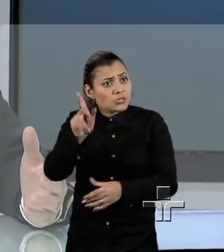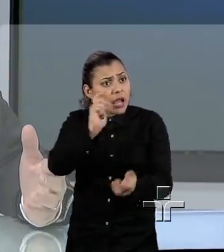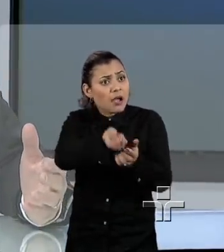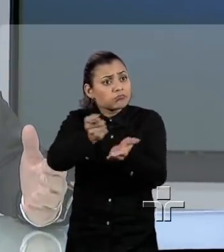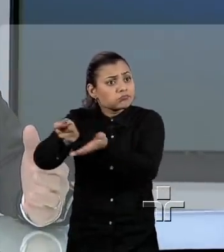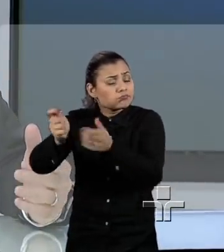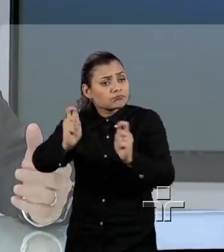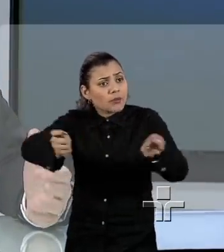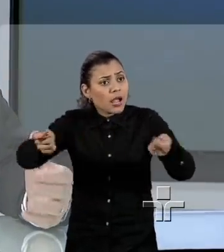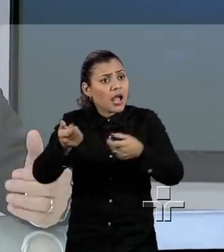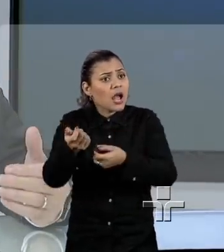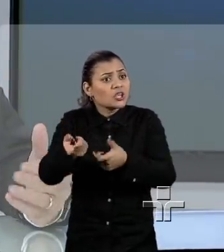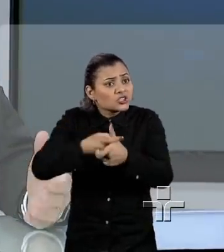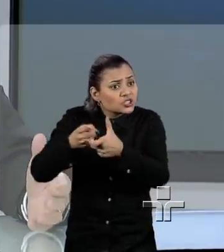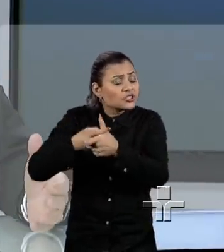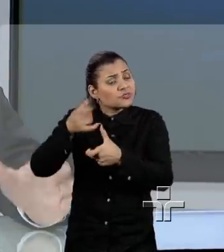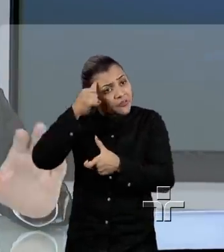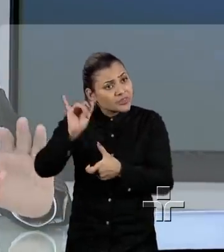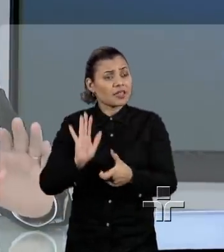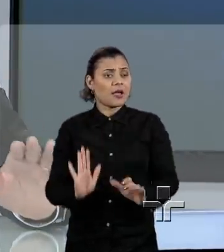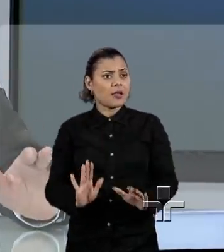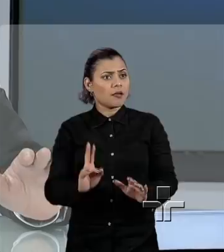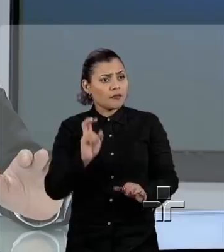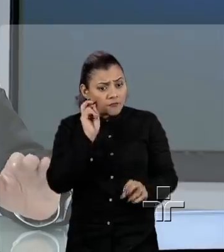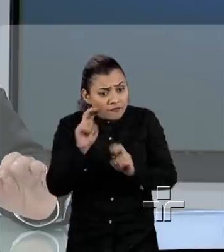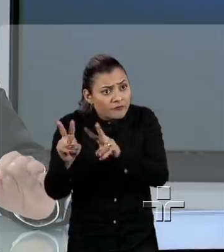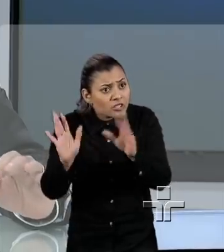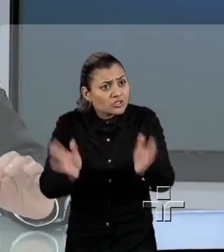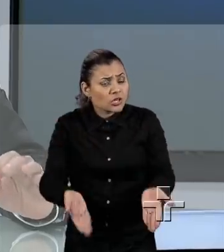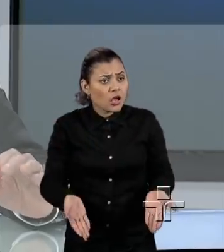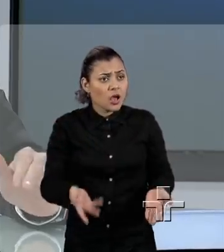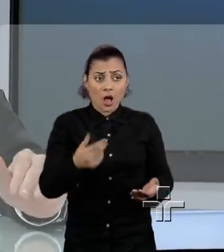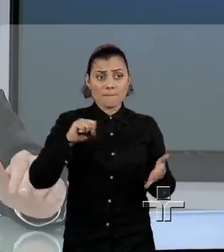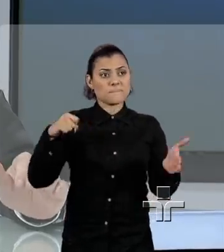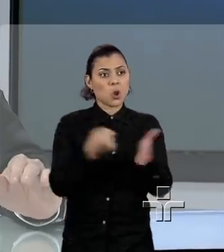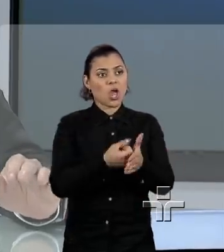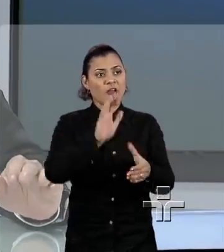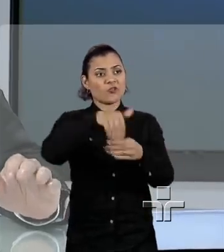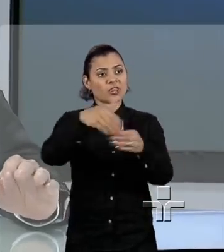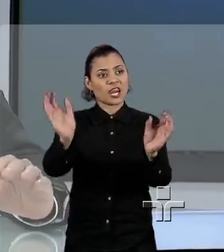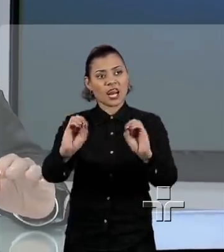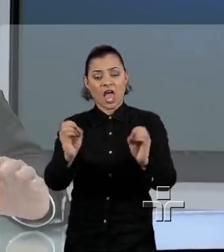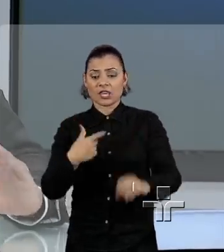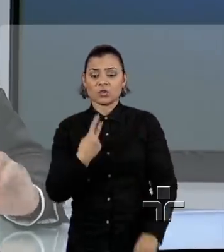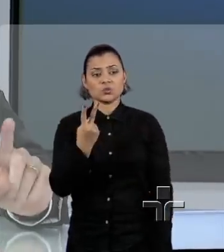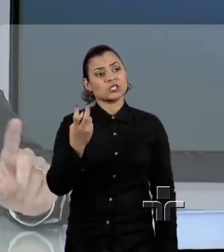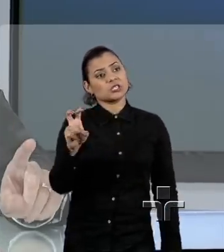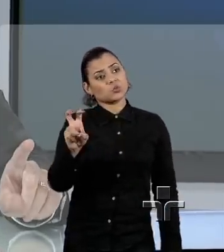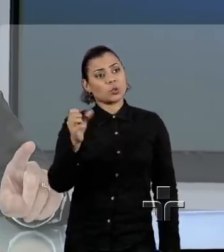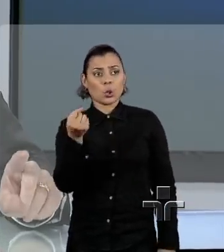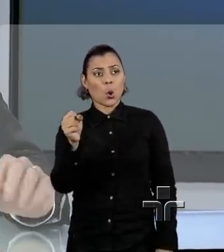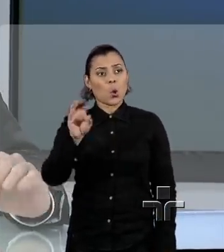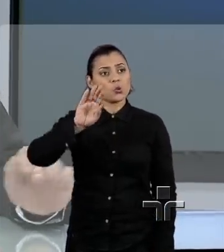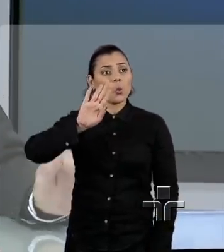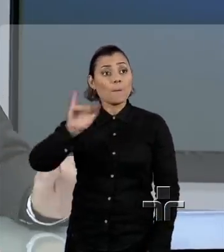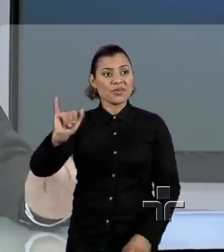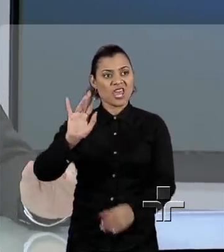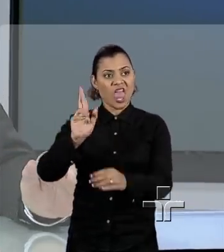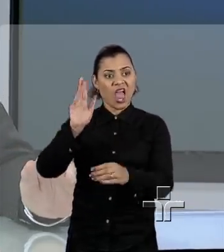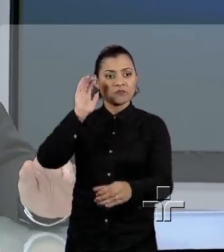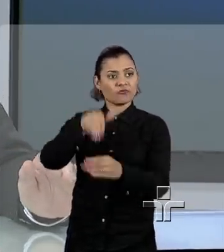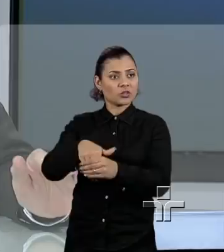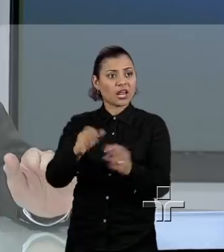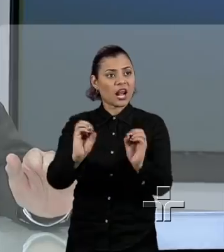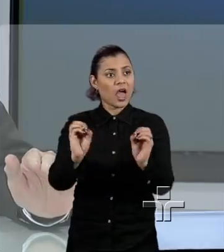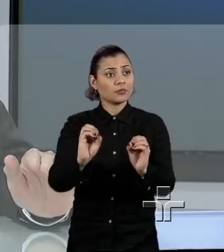extremamente importante para bloquear, e a oposição dizia, nós vamos bloquear, não vamos votar, inclusive esses 258 bilhões não serão votados, vamos bloquear tudo a